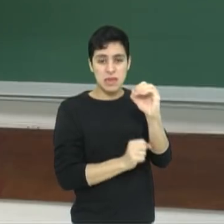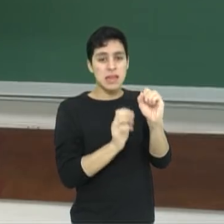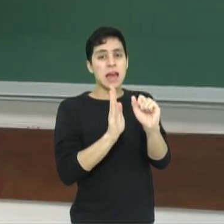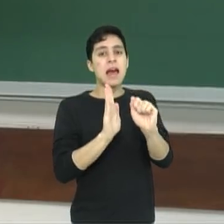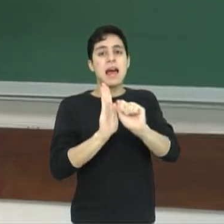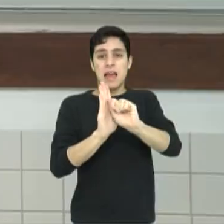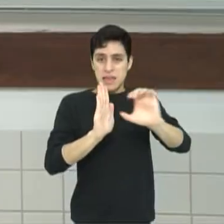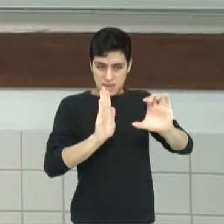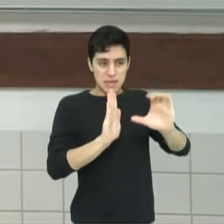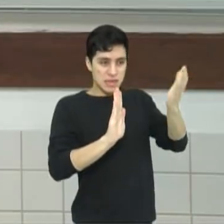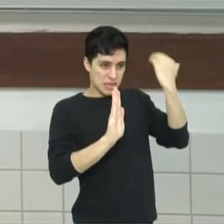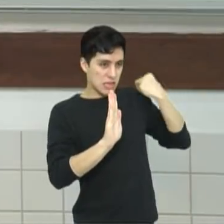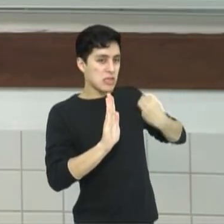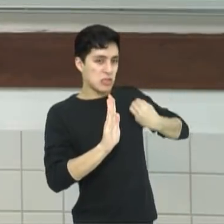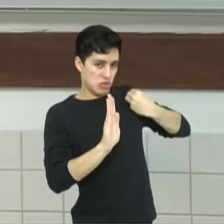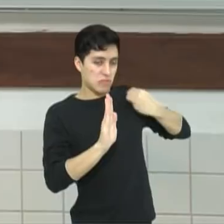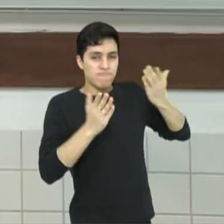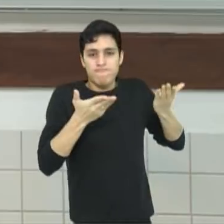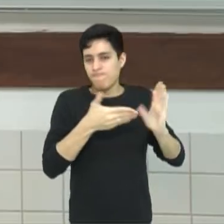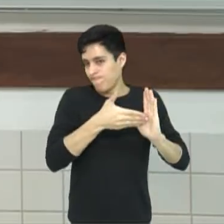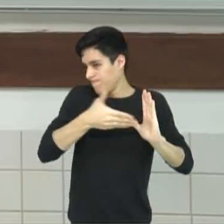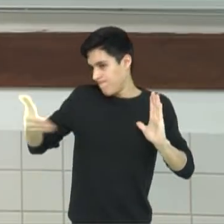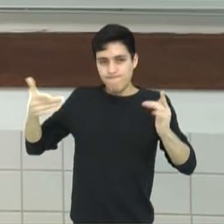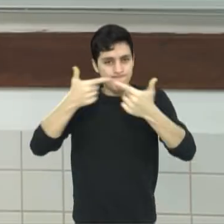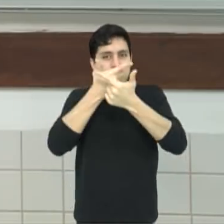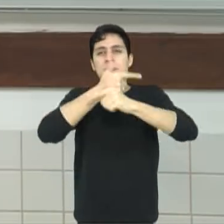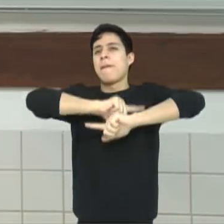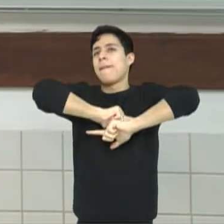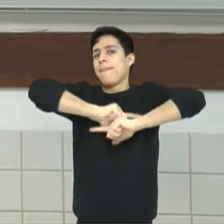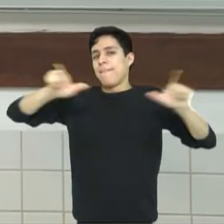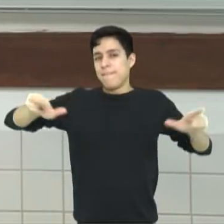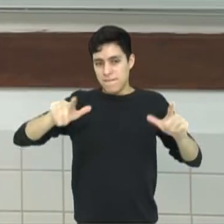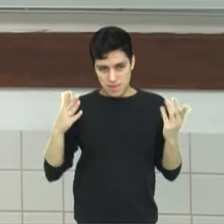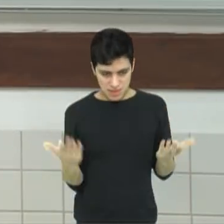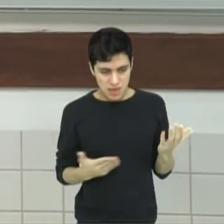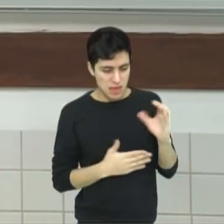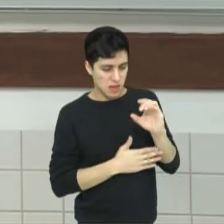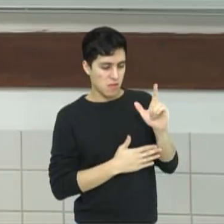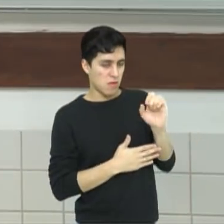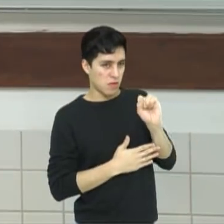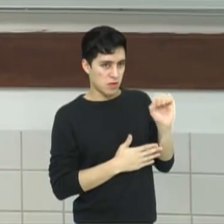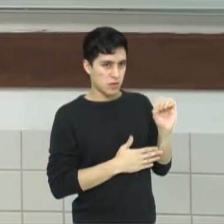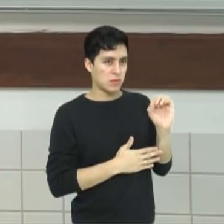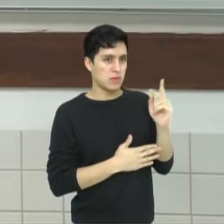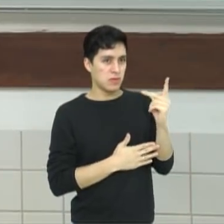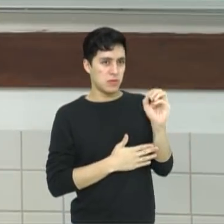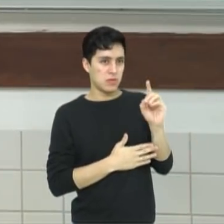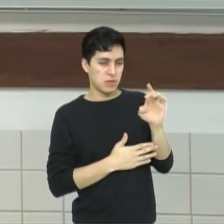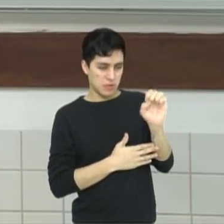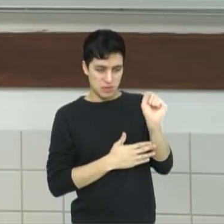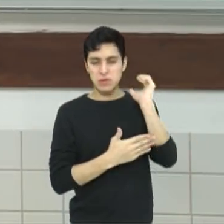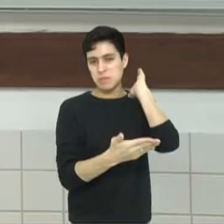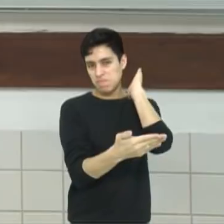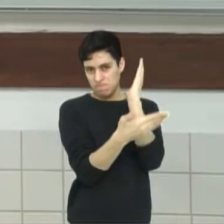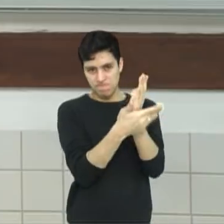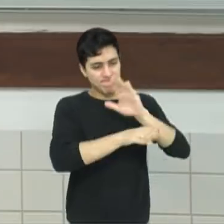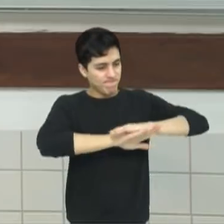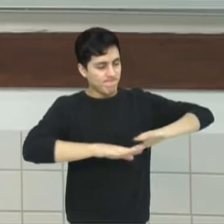vocês podem colocar, quem tem acesso, coloque na internet, né? Colosso de Rhodes, não vai aparecer, essa estátua foi